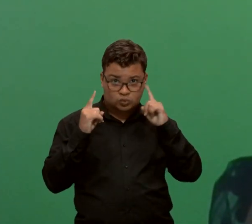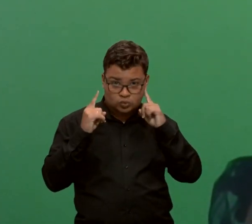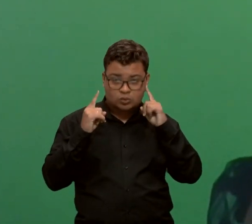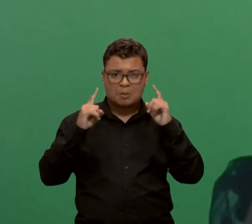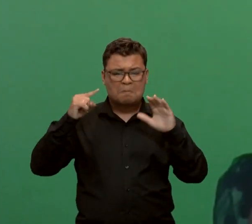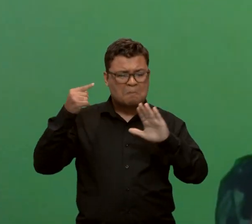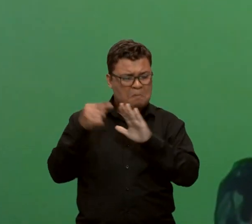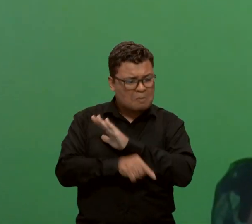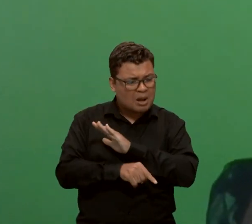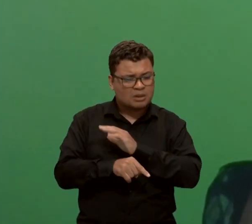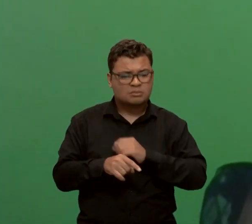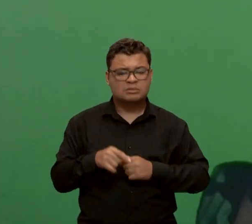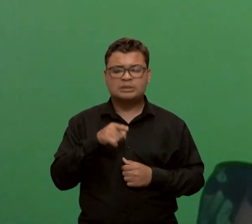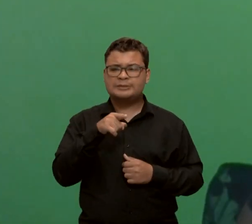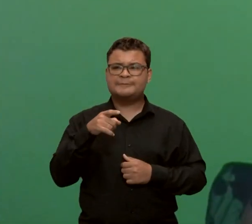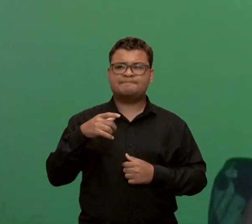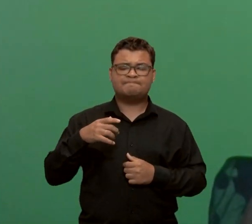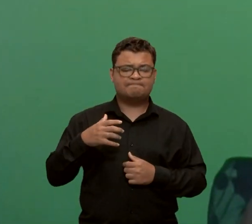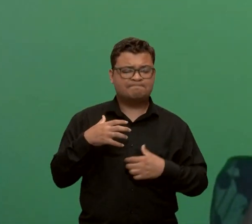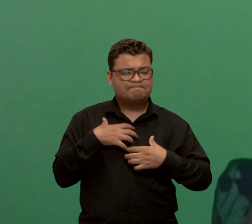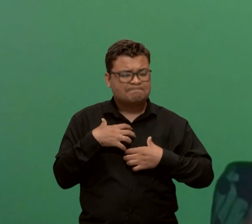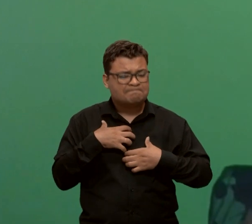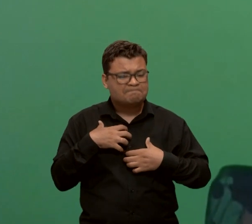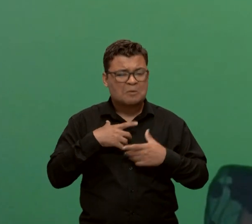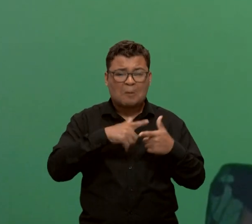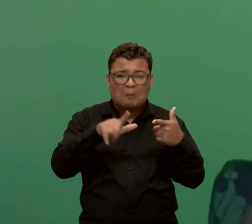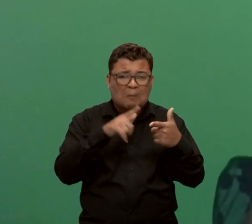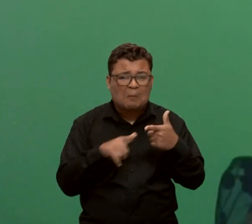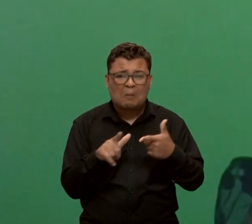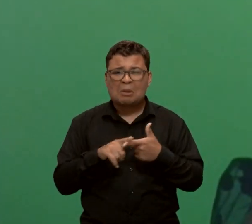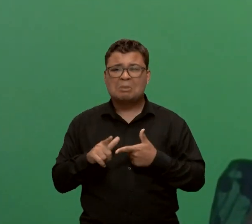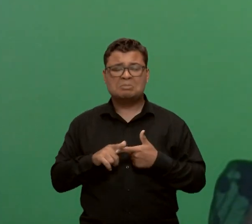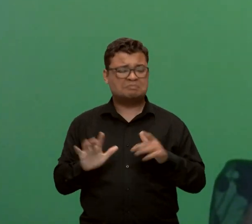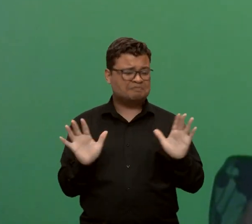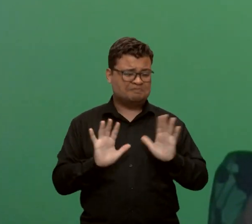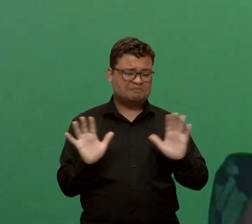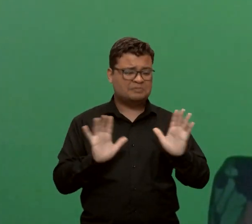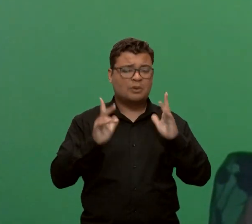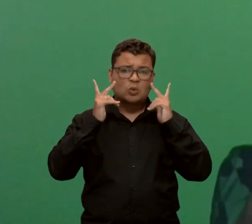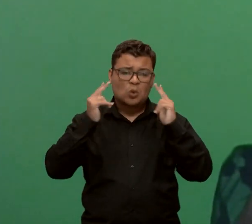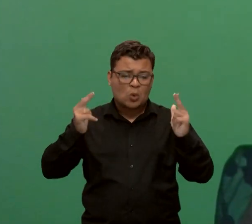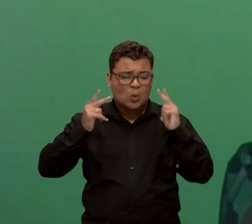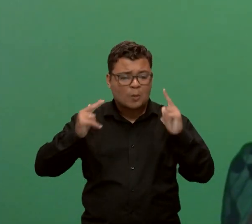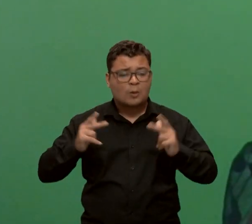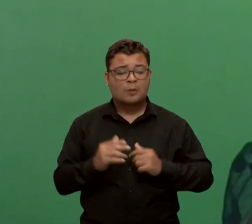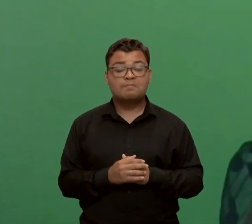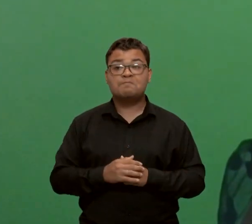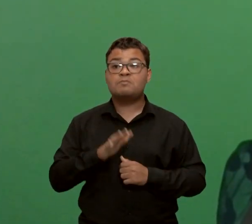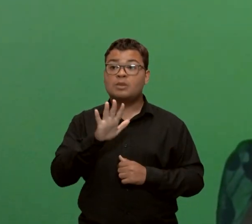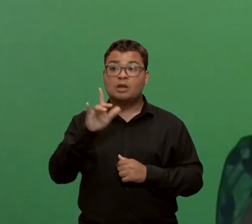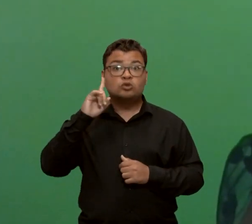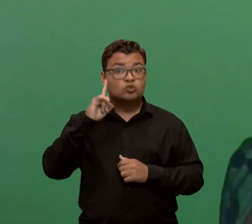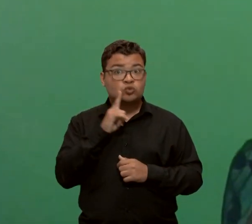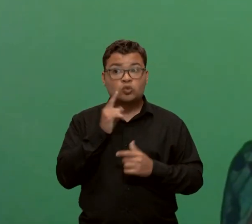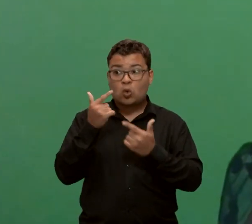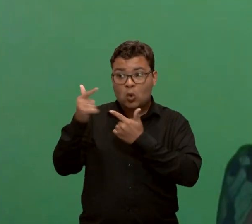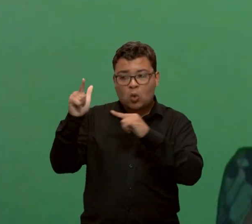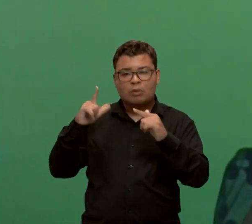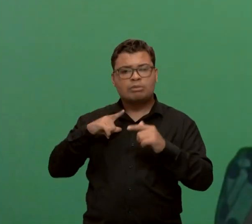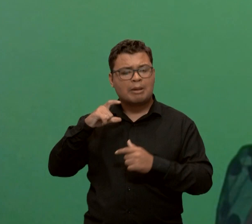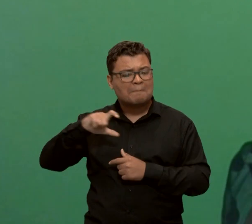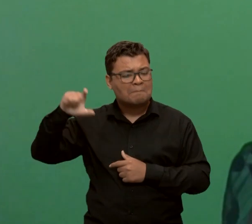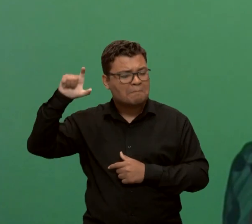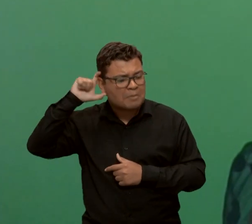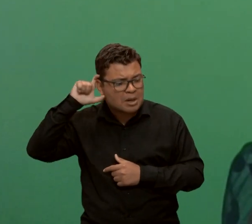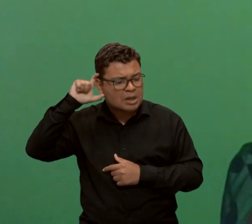conseguem ouvir os sons, esses não vão ter problemas com relação a esse período. Mas esses outros surdos que são aparelhados